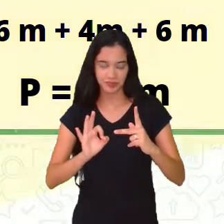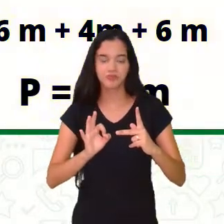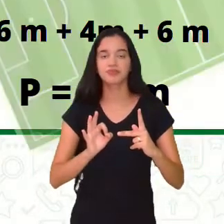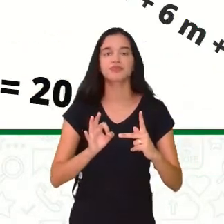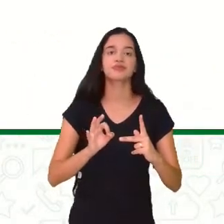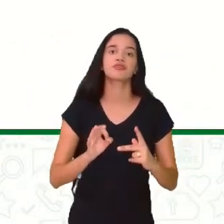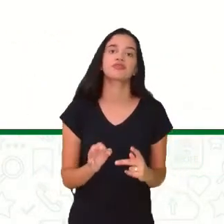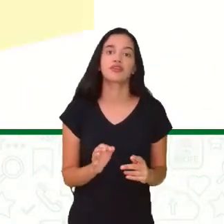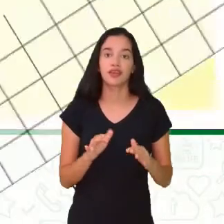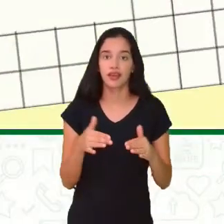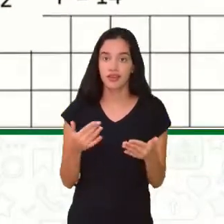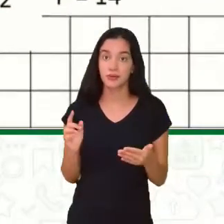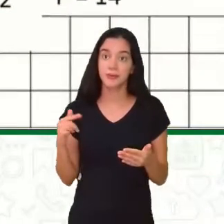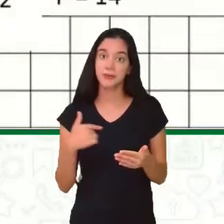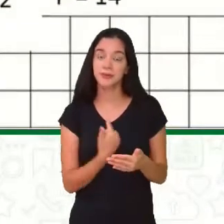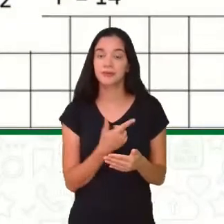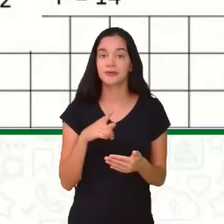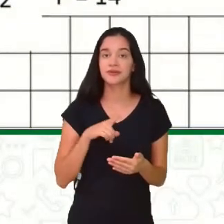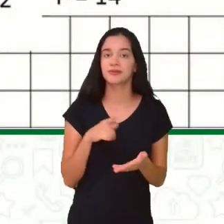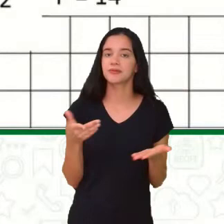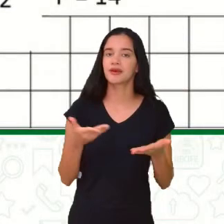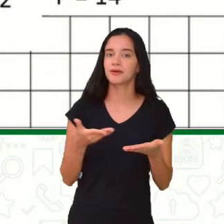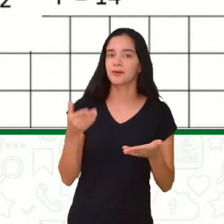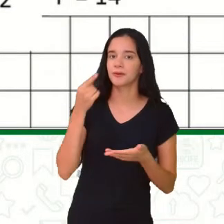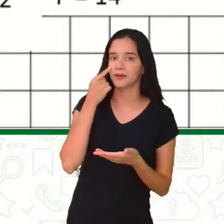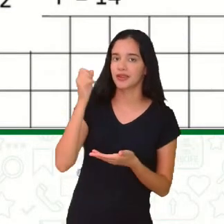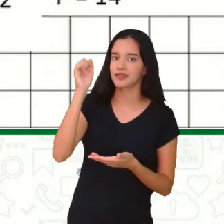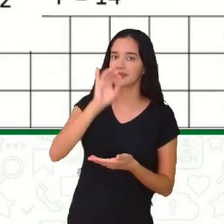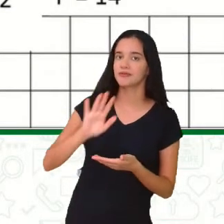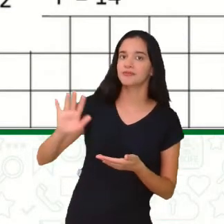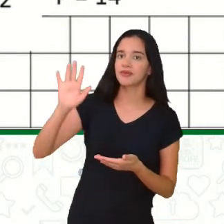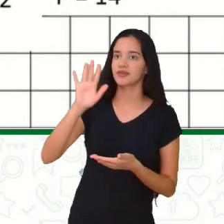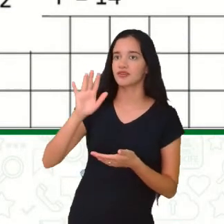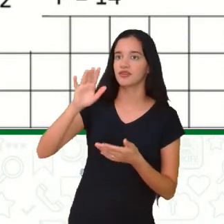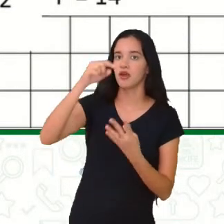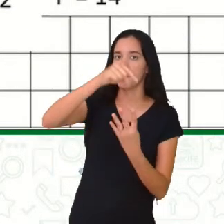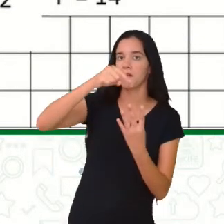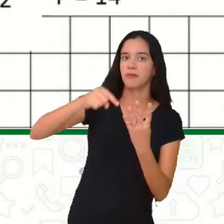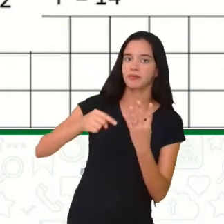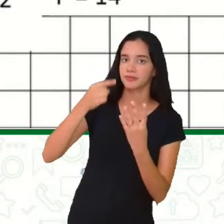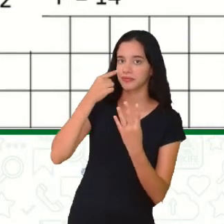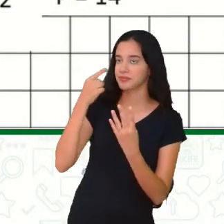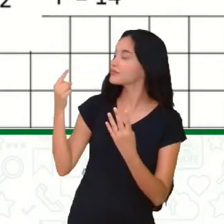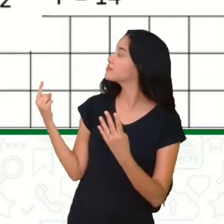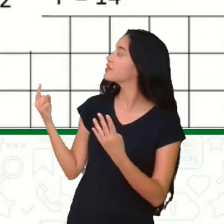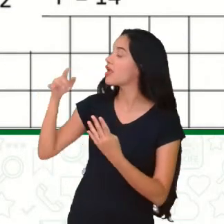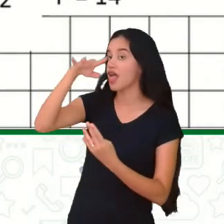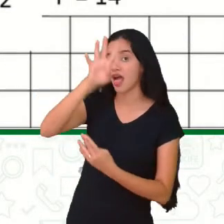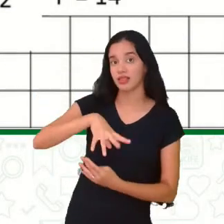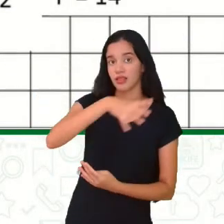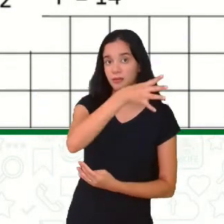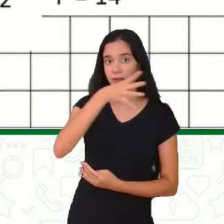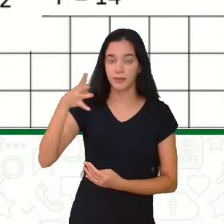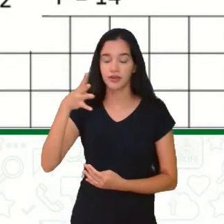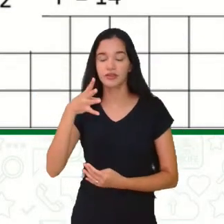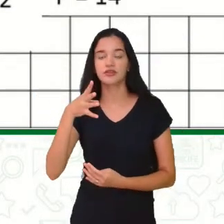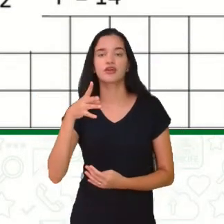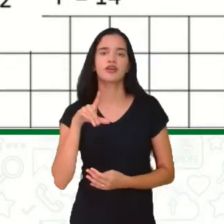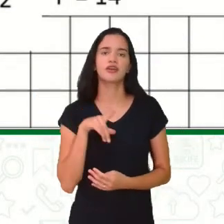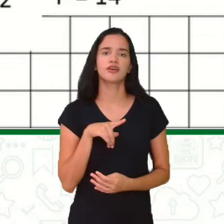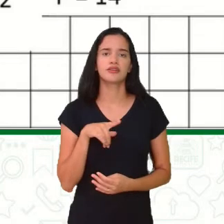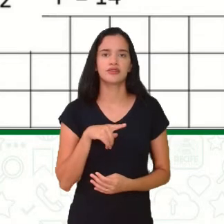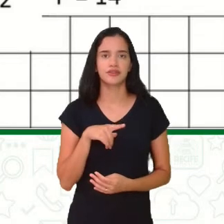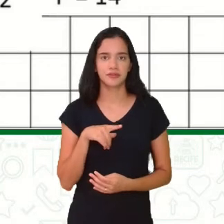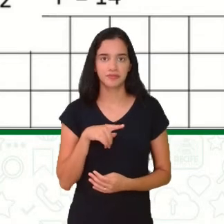Então, nós temos aí essas figurinhas aí, ó, na malha quadriculada, tá vendo? Onde eu